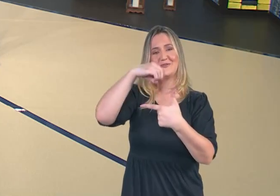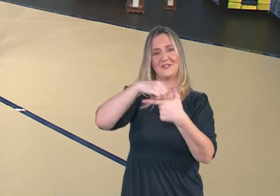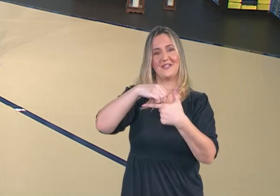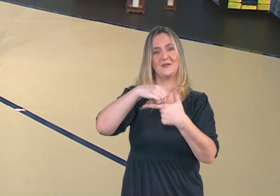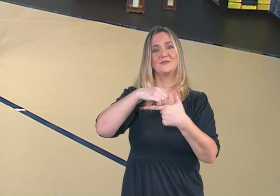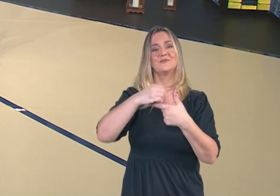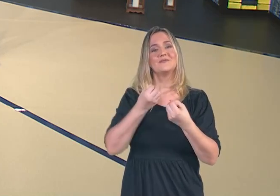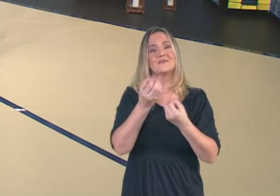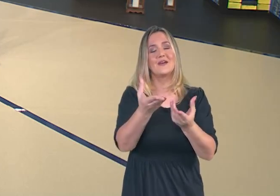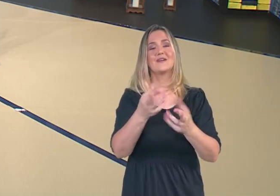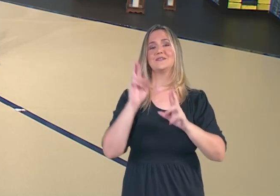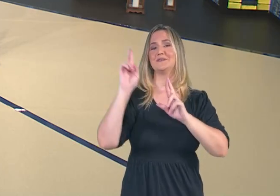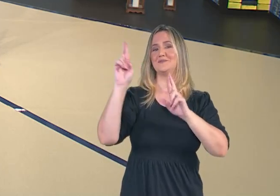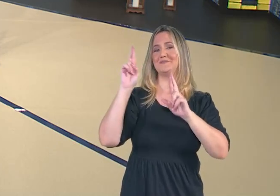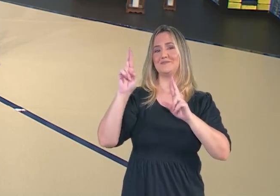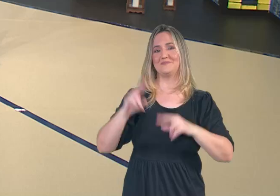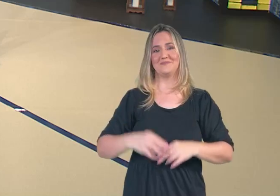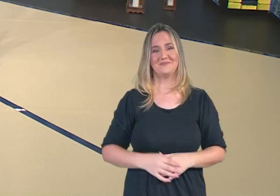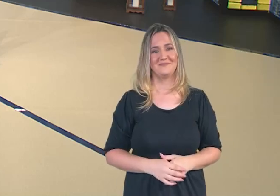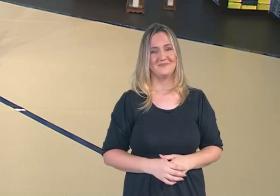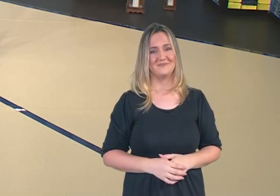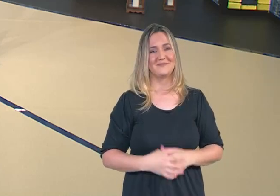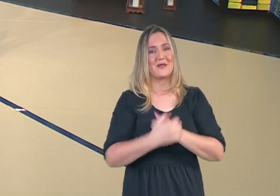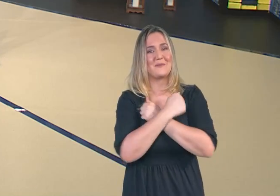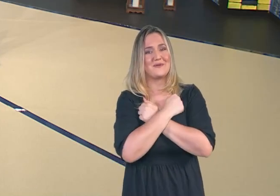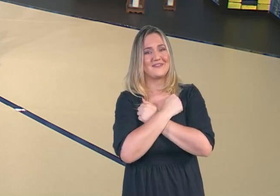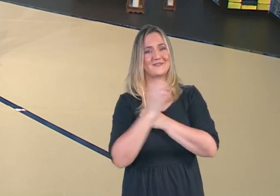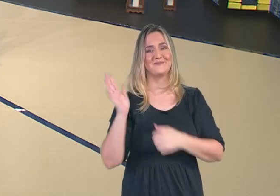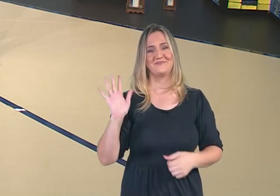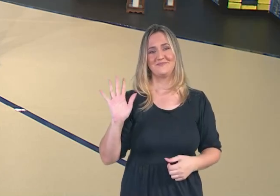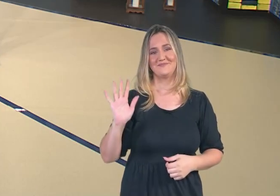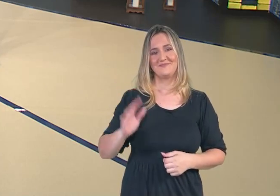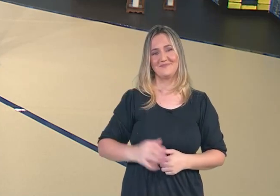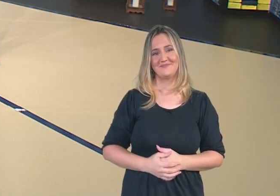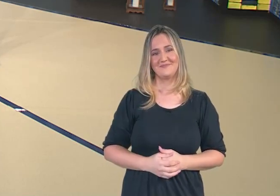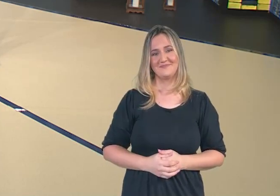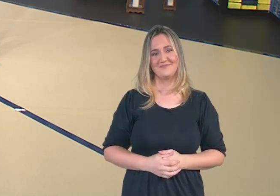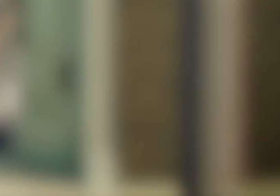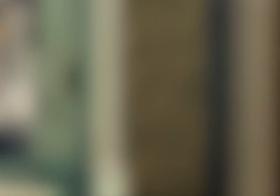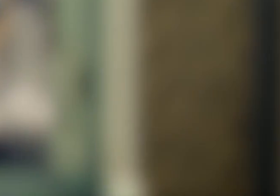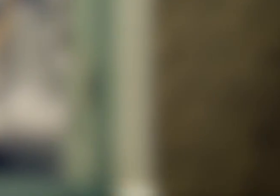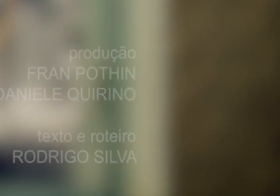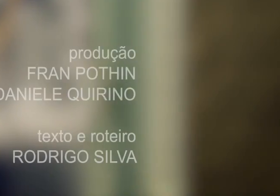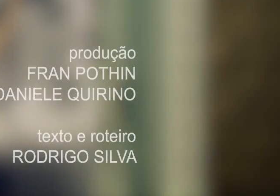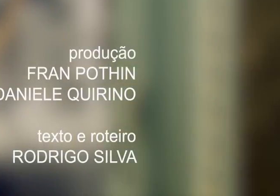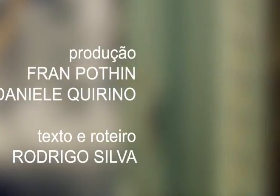Aqui na TV Novo Tempo, o seu canal da Esperança. Um abraço e até lá!